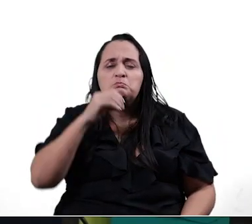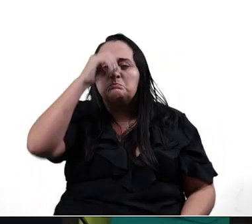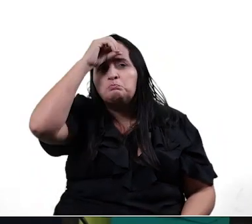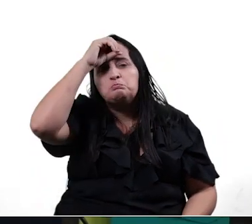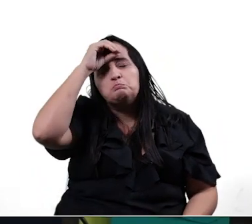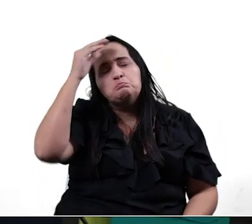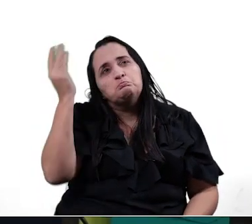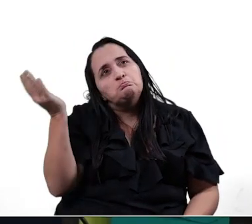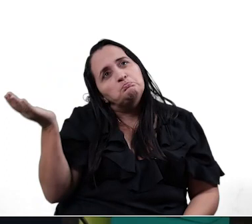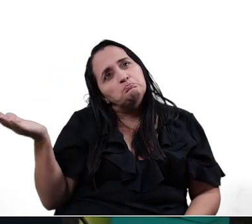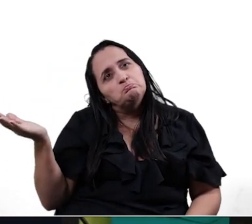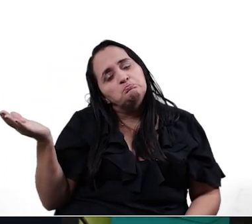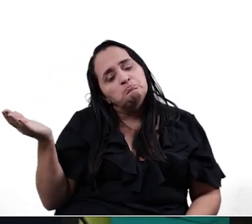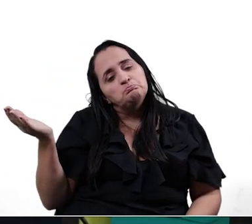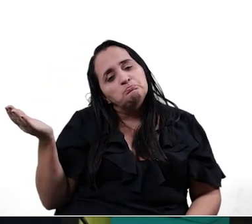aí.